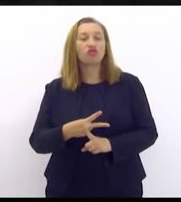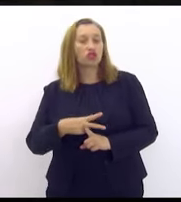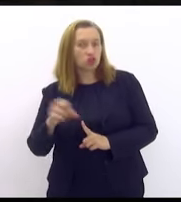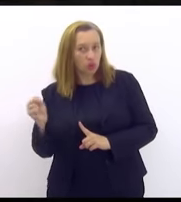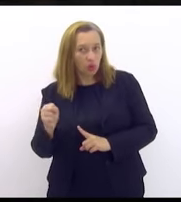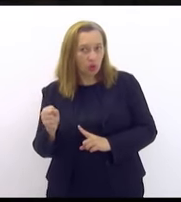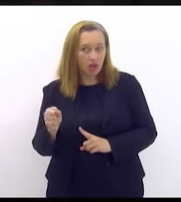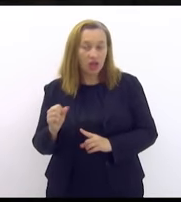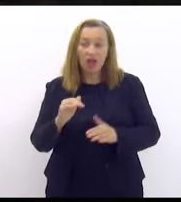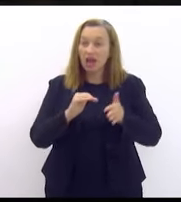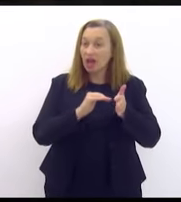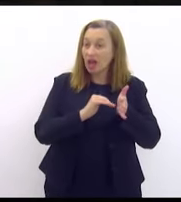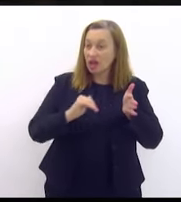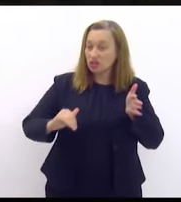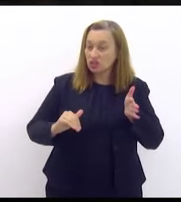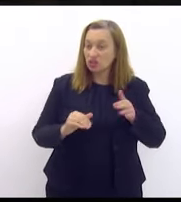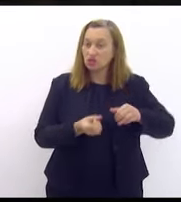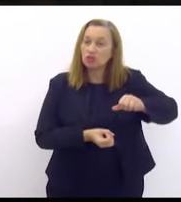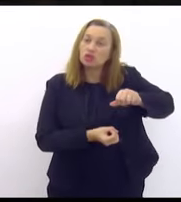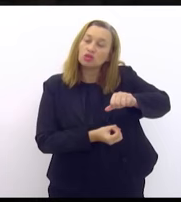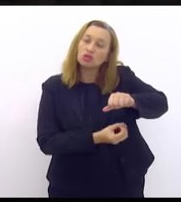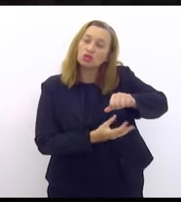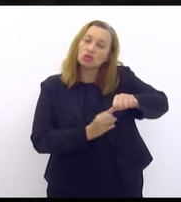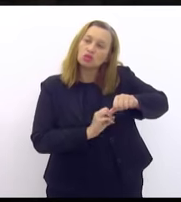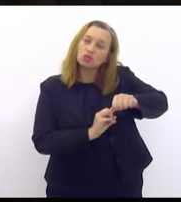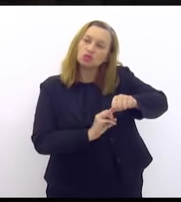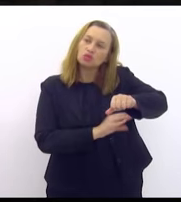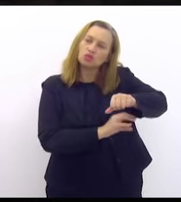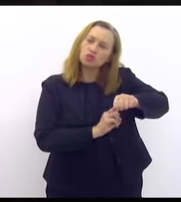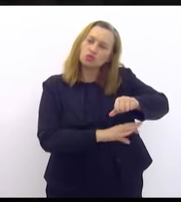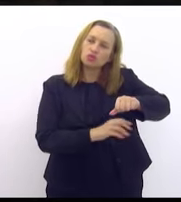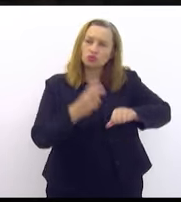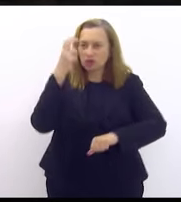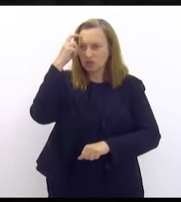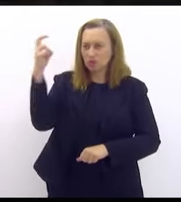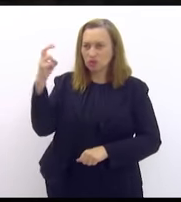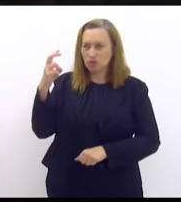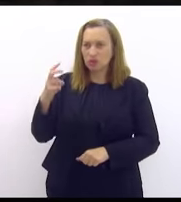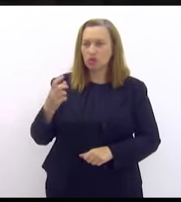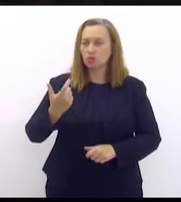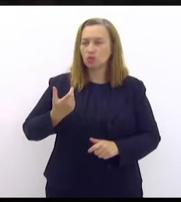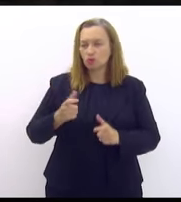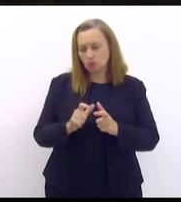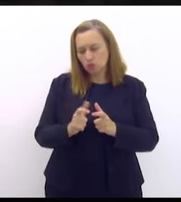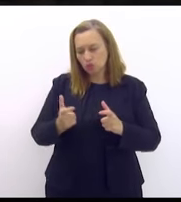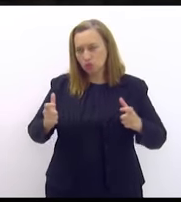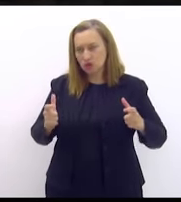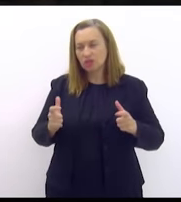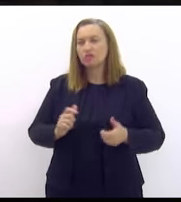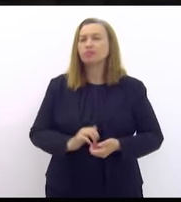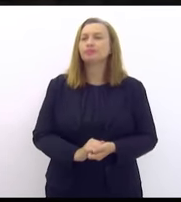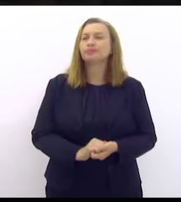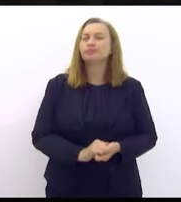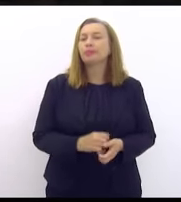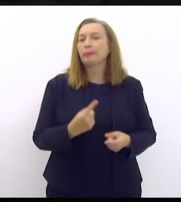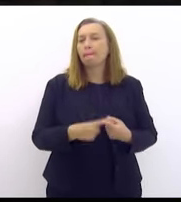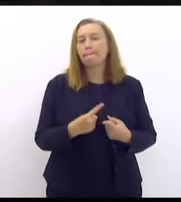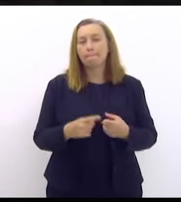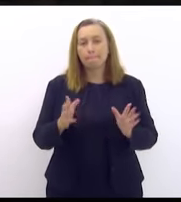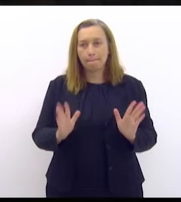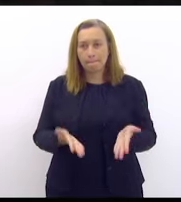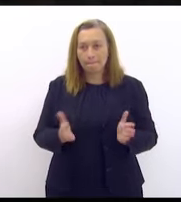a retirada do fundo da cultura, dos fundos que aumentariam a sua ampliação. Porque